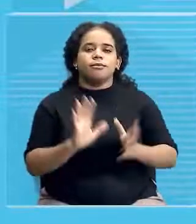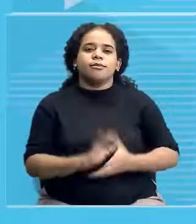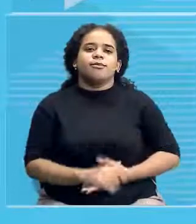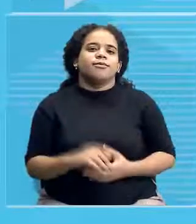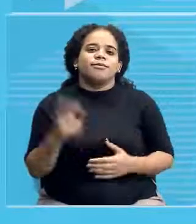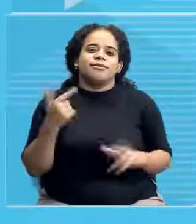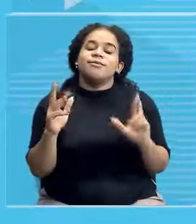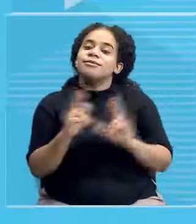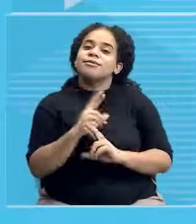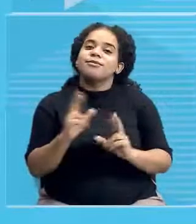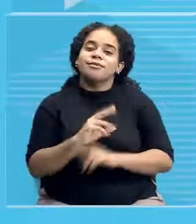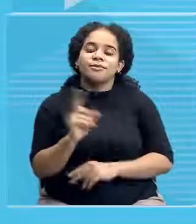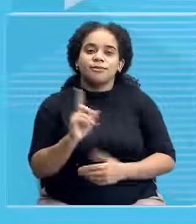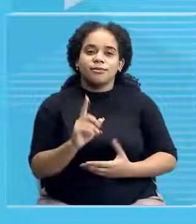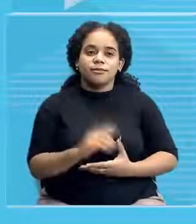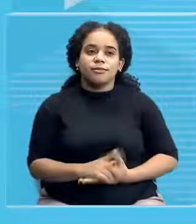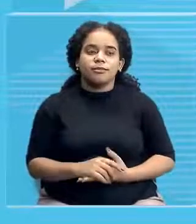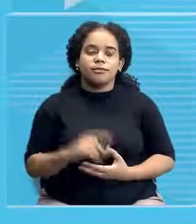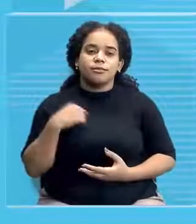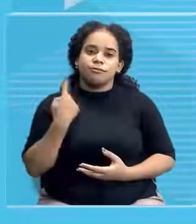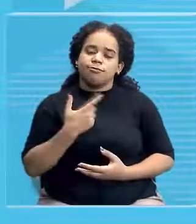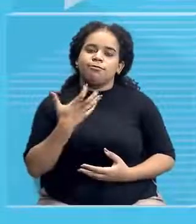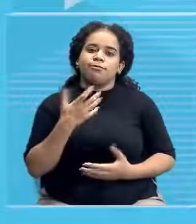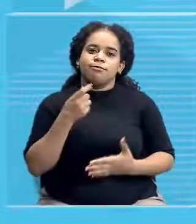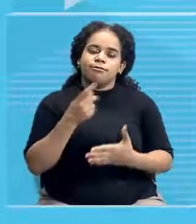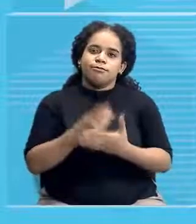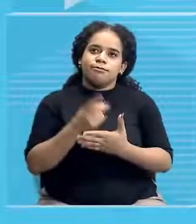Certo? Então a gente quer sempre forçar a barra.